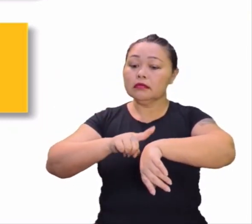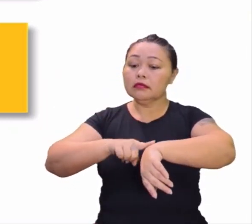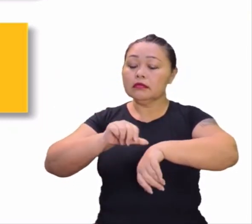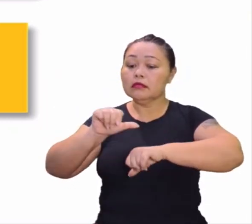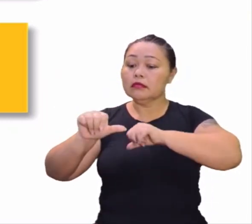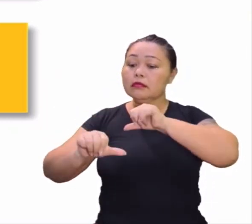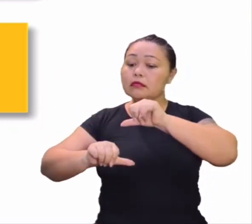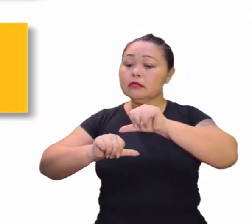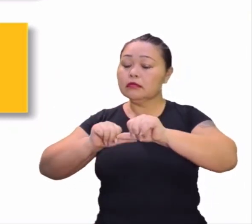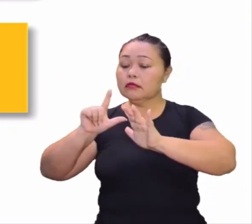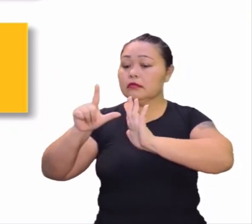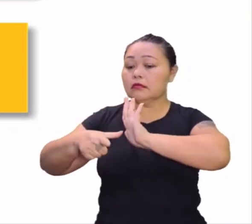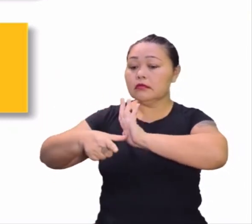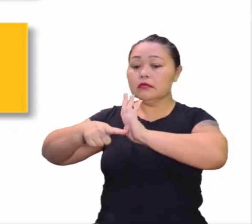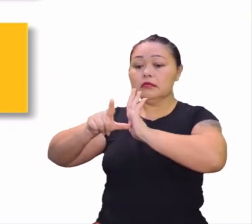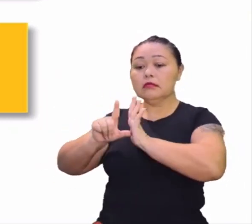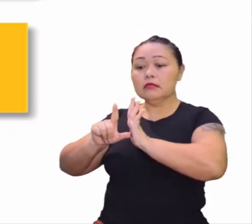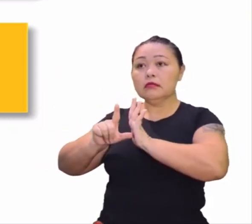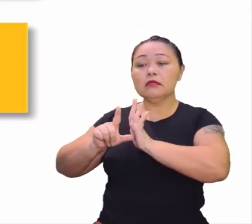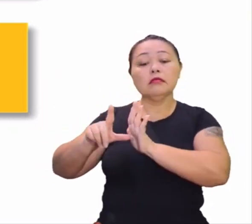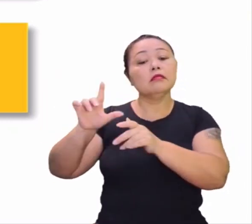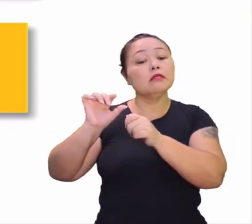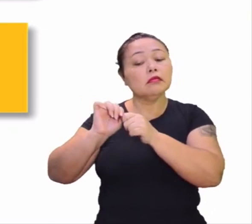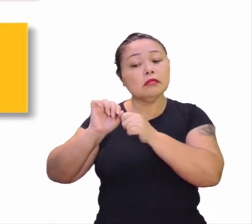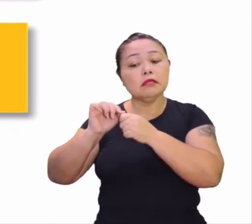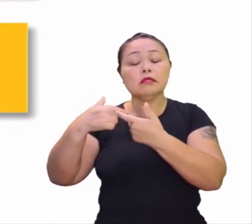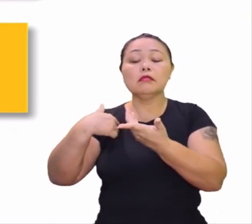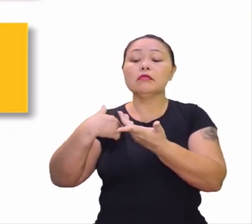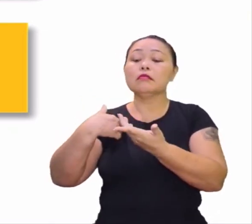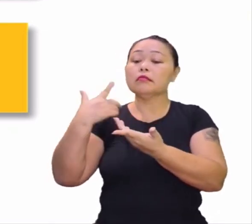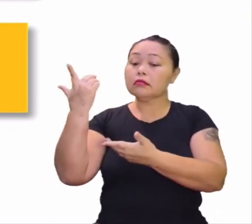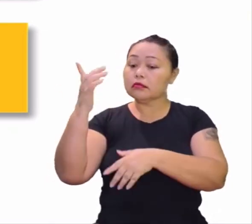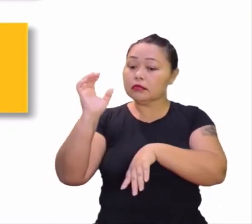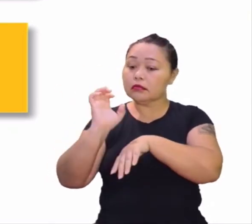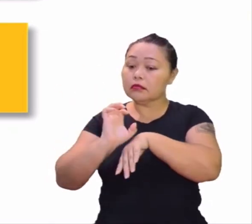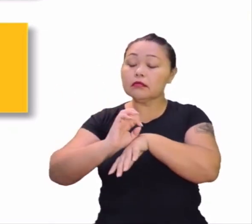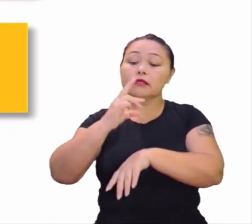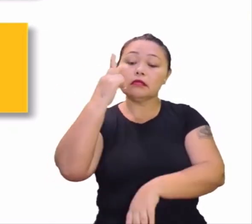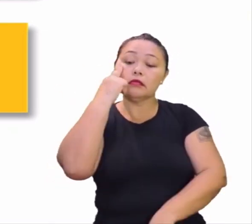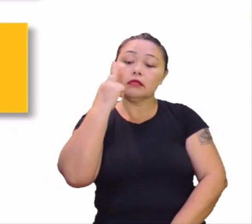os aspectos, iniciais aí geográficos do estado de Rondônia.